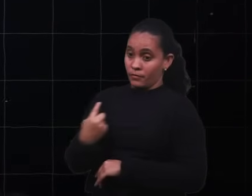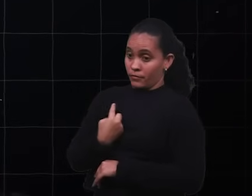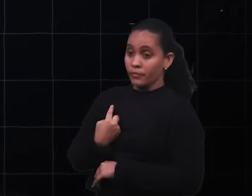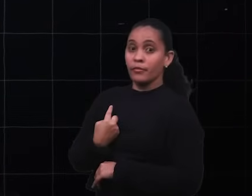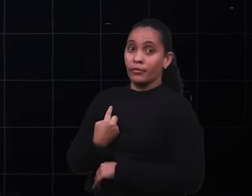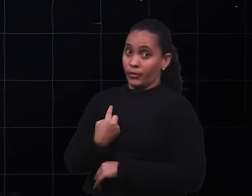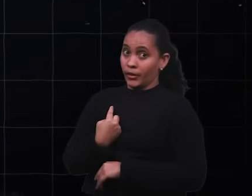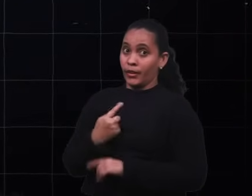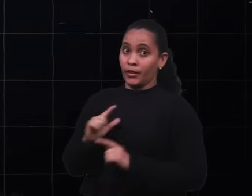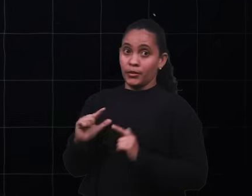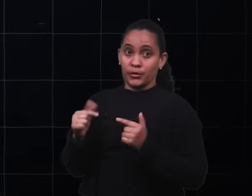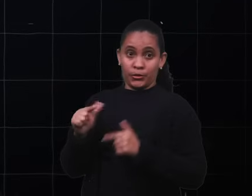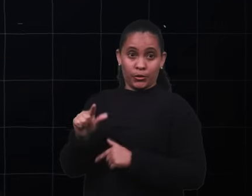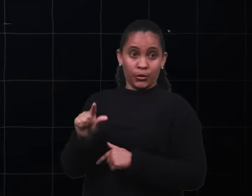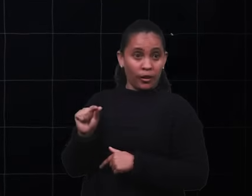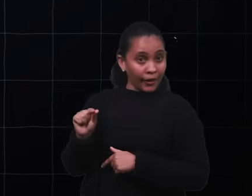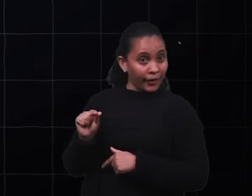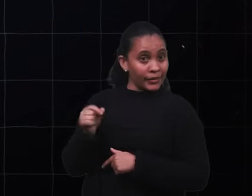fizerem isso,